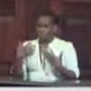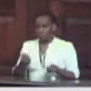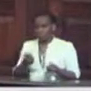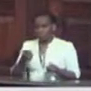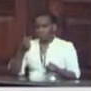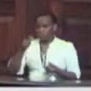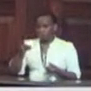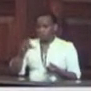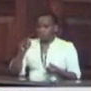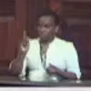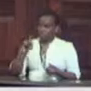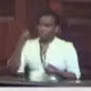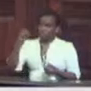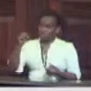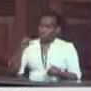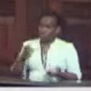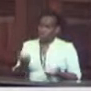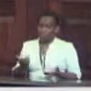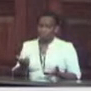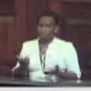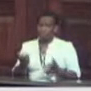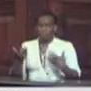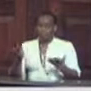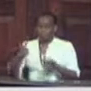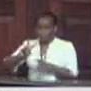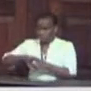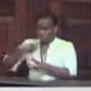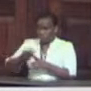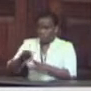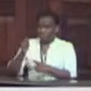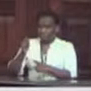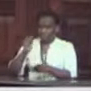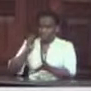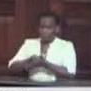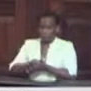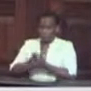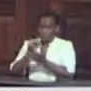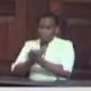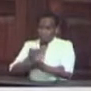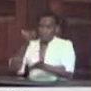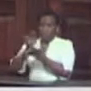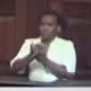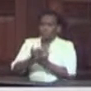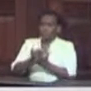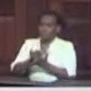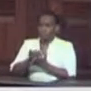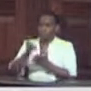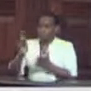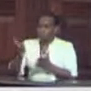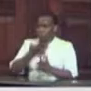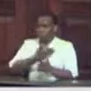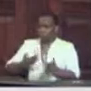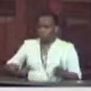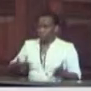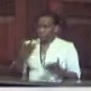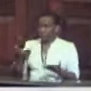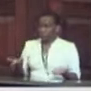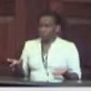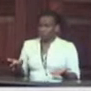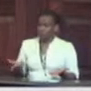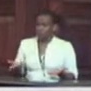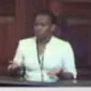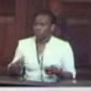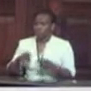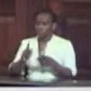invés de 7 58 reais então um aumento da tarifa acima daquilo que o próprio governo solicitou o